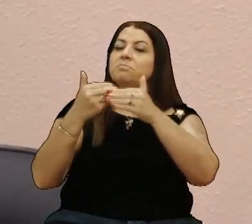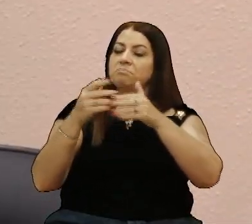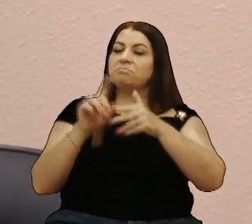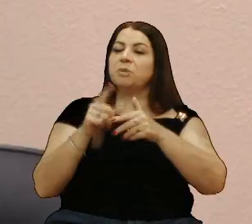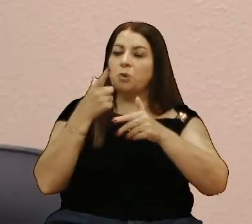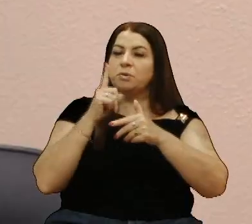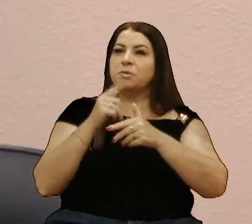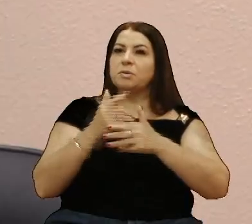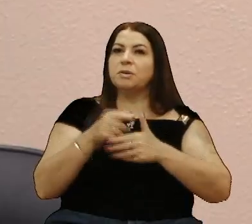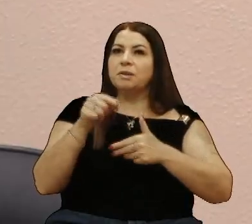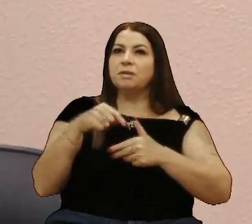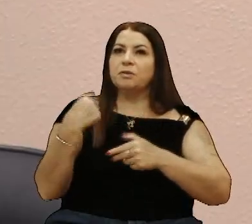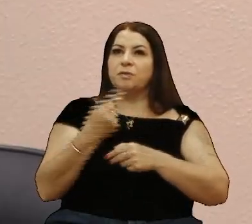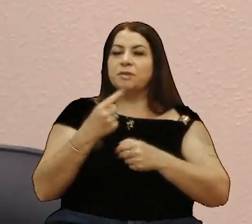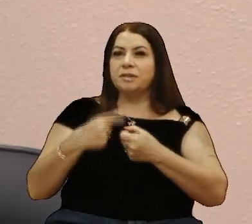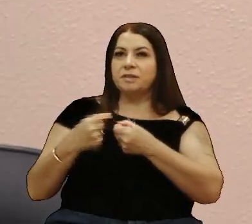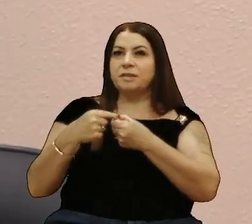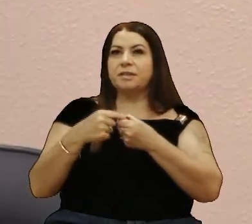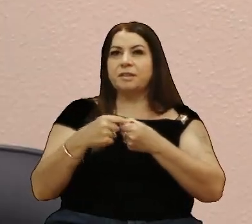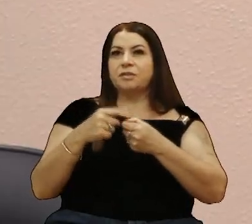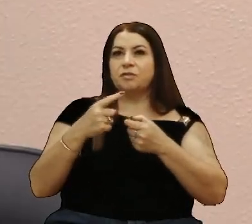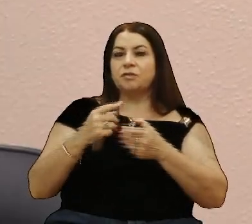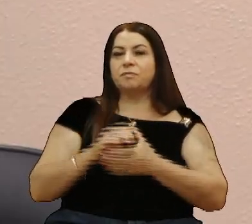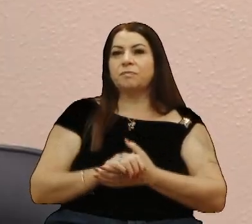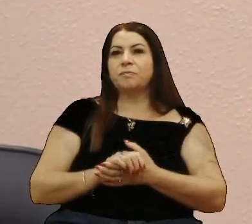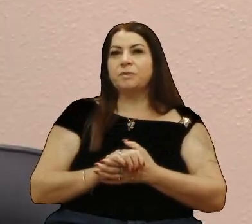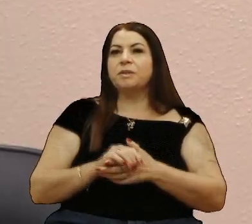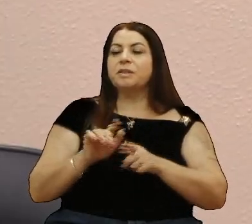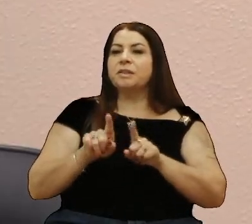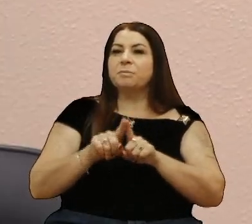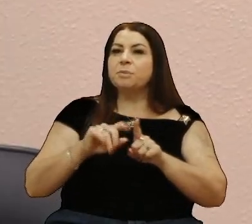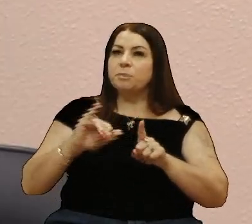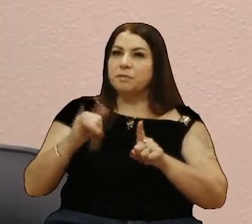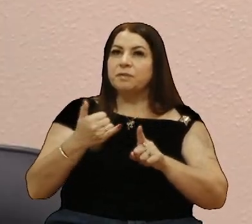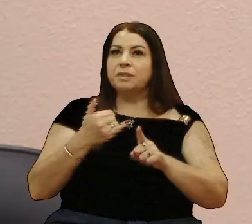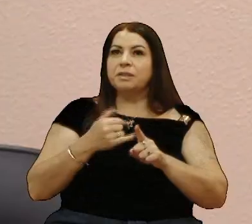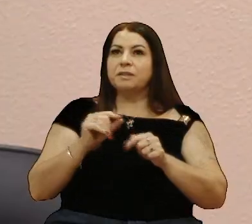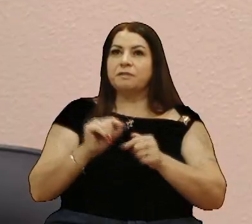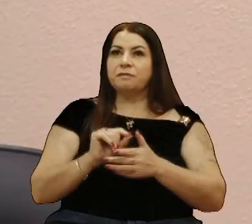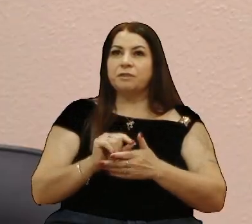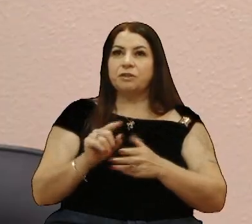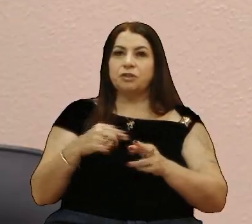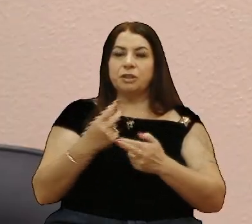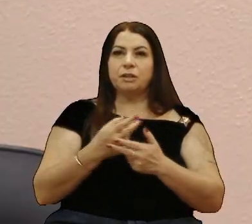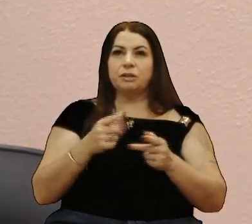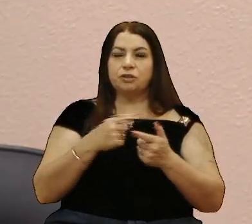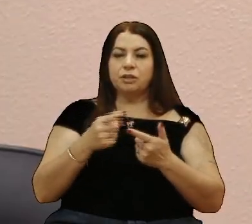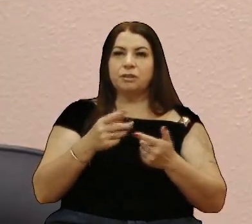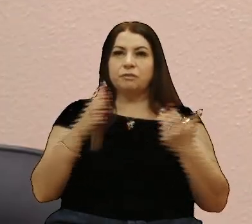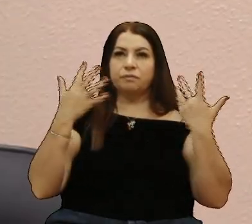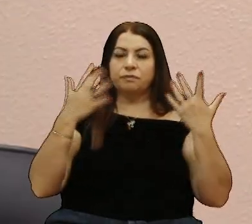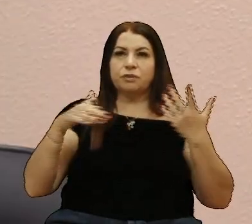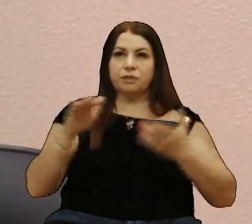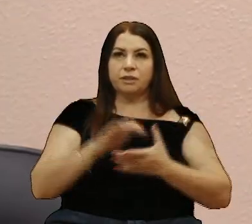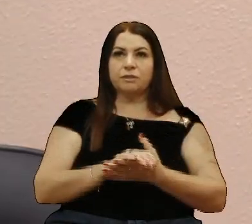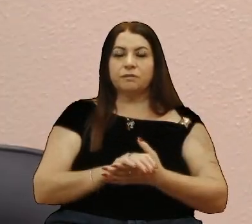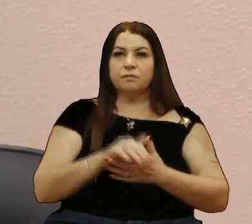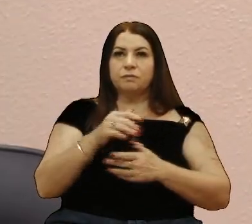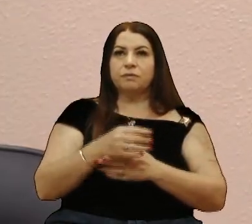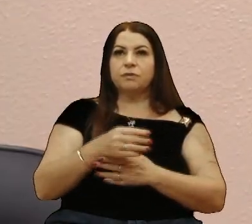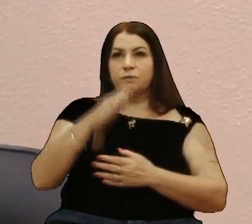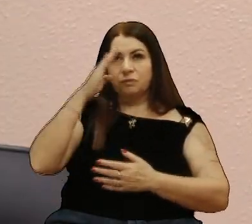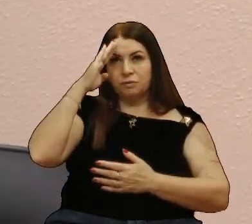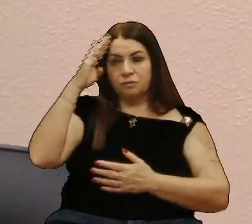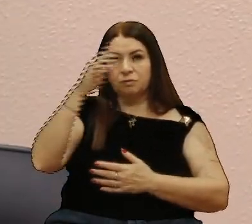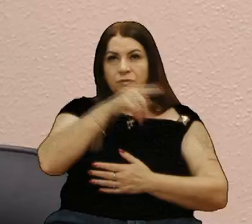promissora aqui na nossa cidade, no nosso município. Também aproveitar, fazer mais um voto de congratulações aos guardas